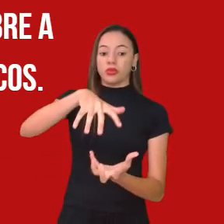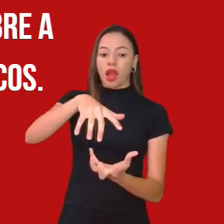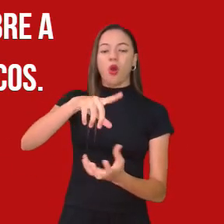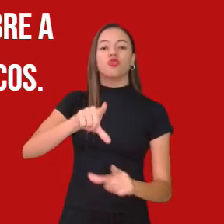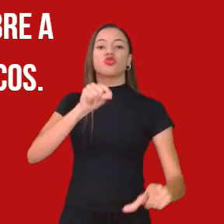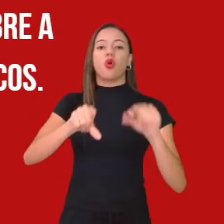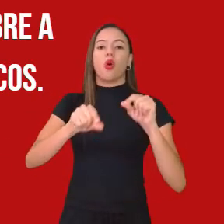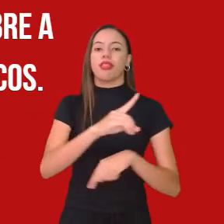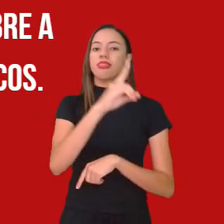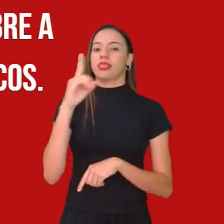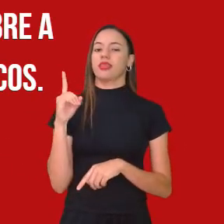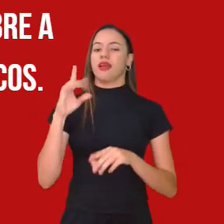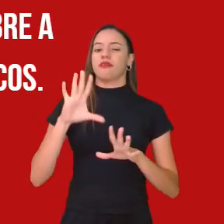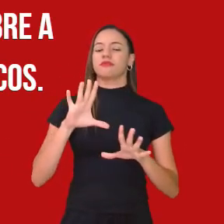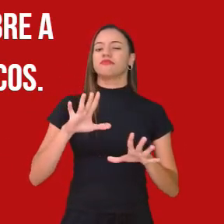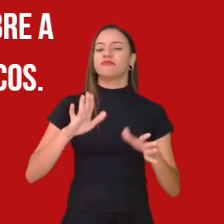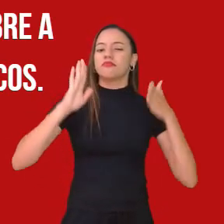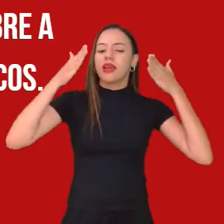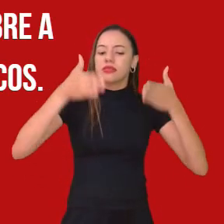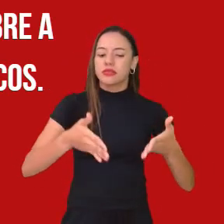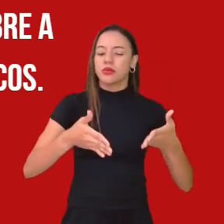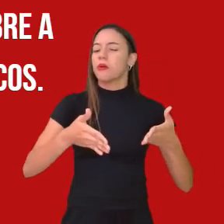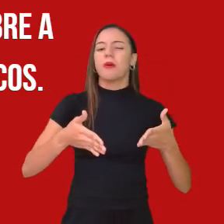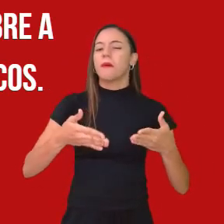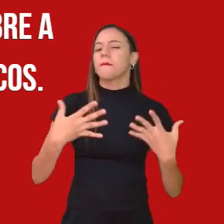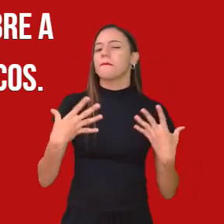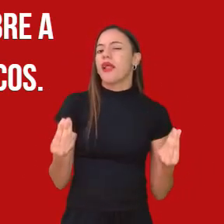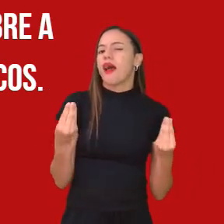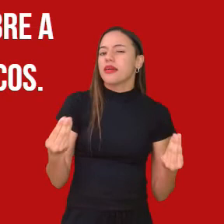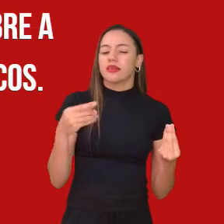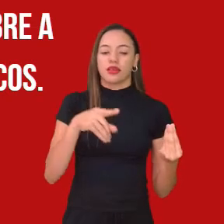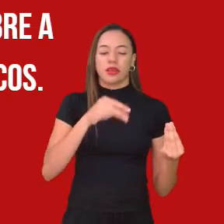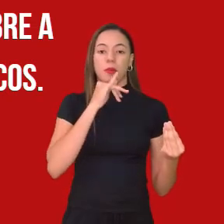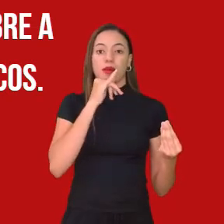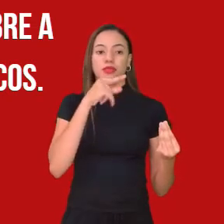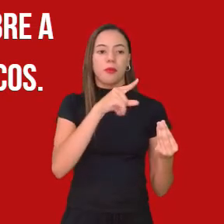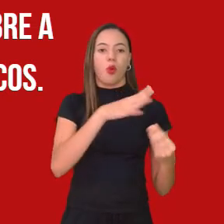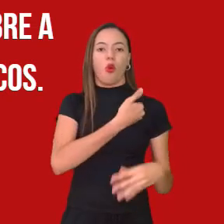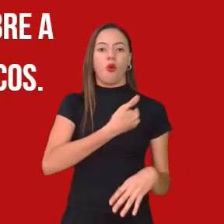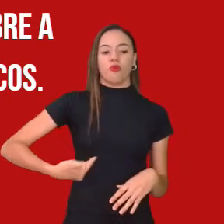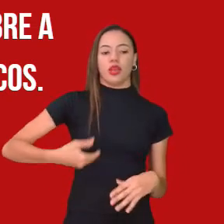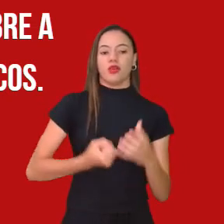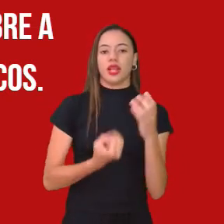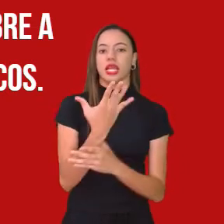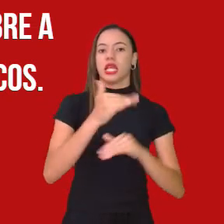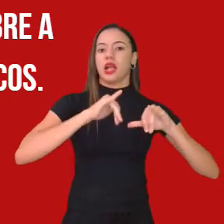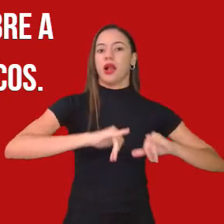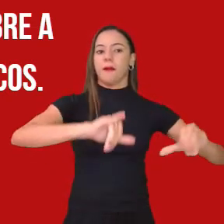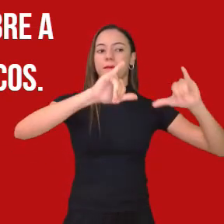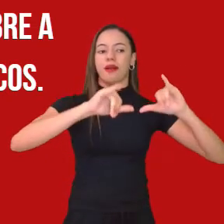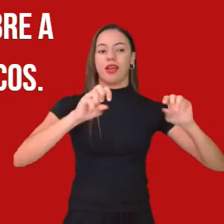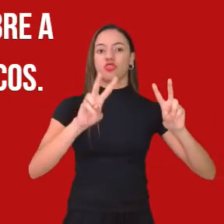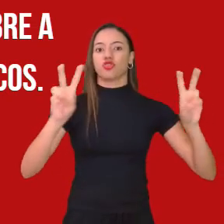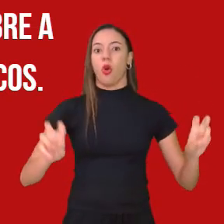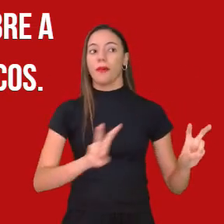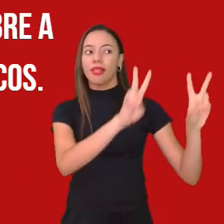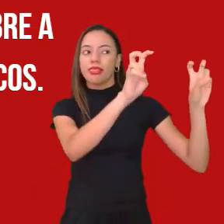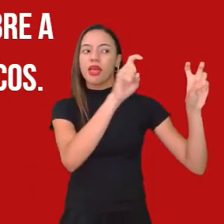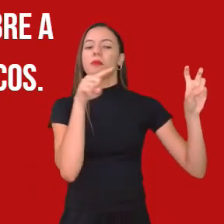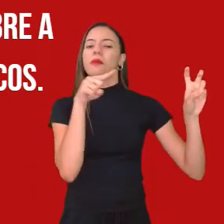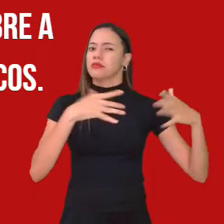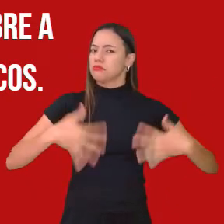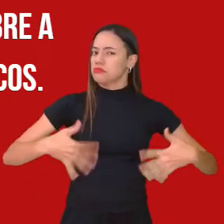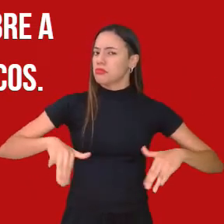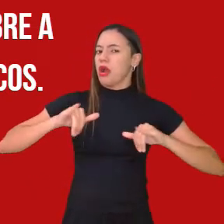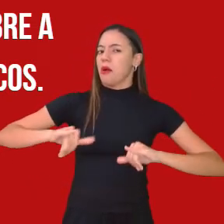gente, é para que os governos daqueles países façam campanhas sobre isso. E são campanhas muito